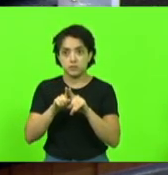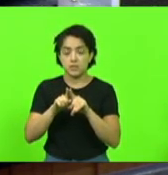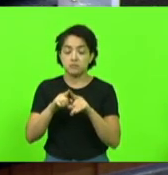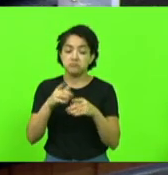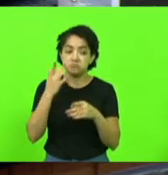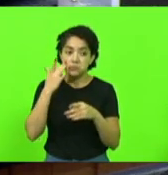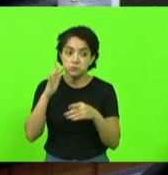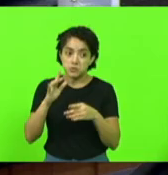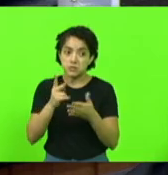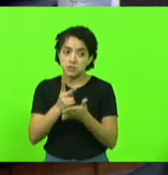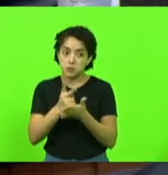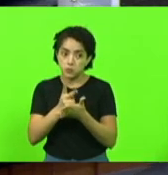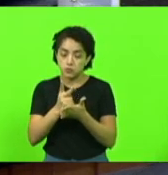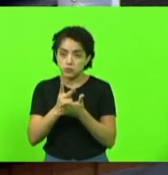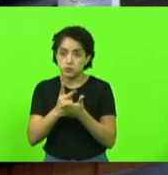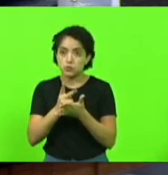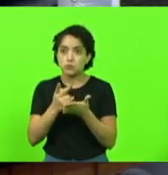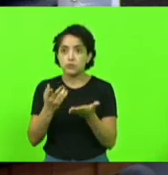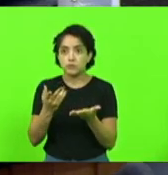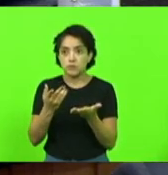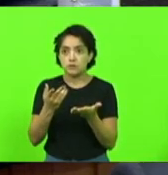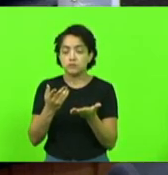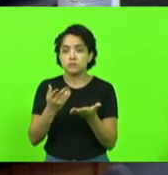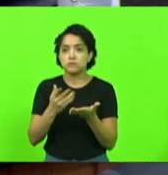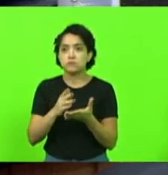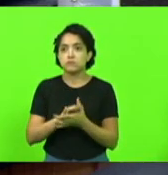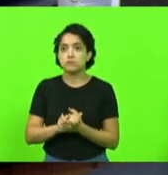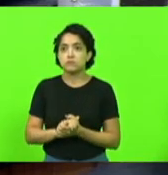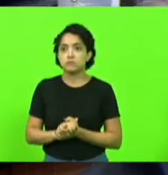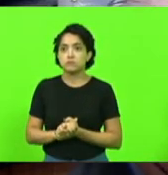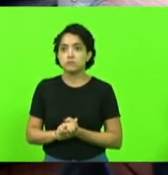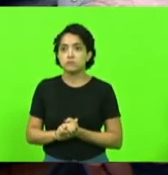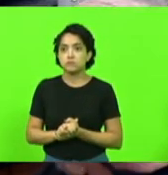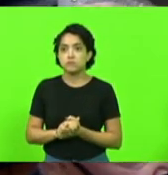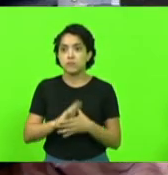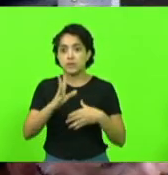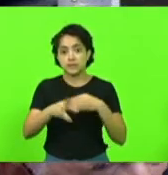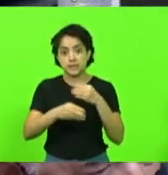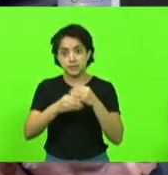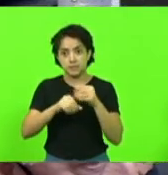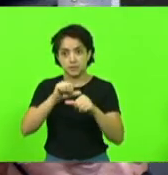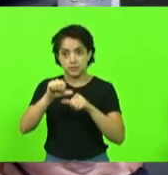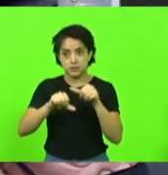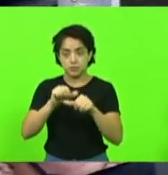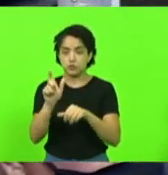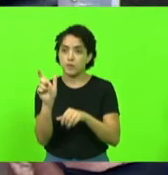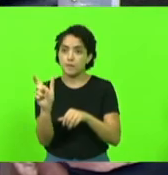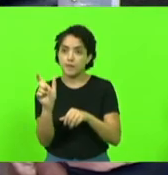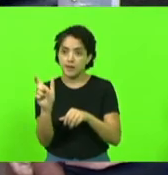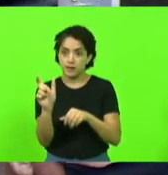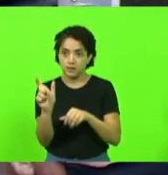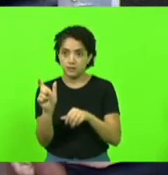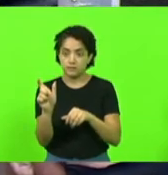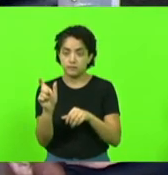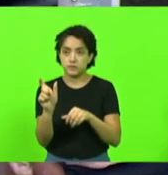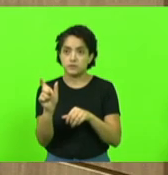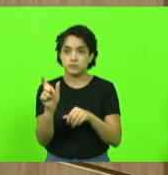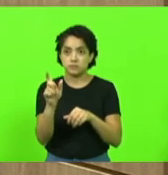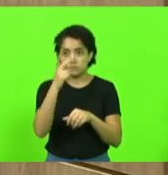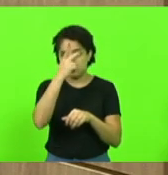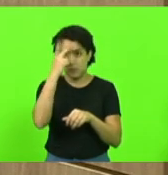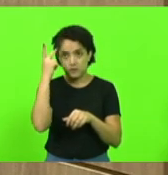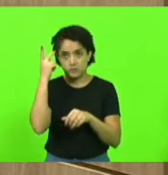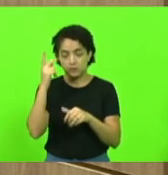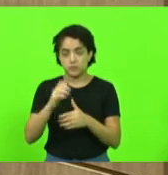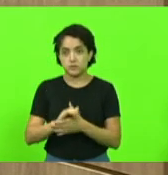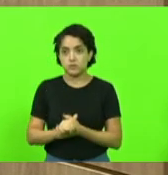esse comentário a respeito da emenda que substitui a palavra mulheres por pessoa. Uma questão de ordem,